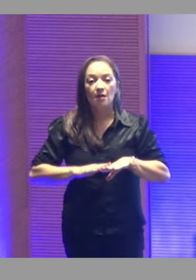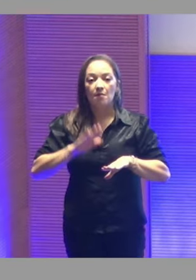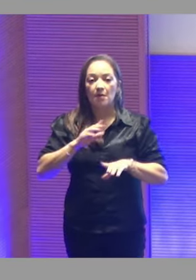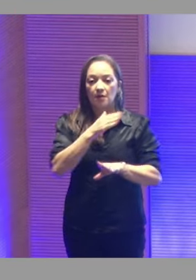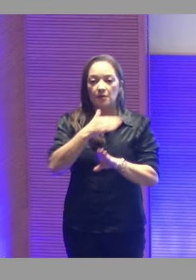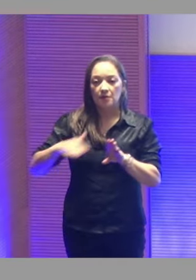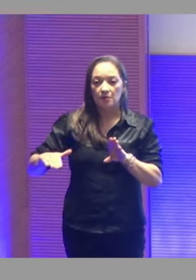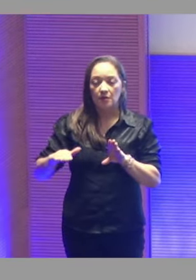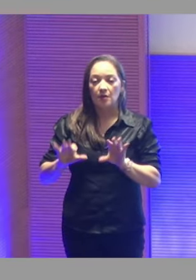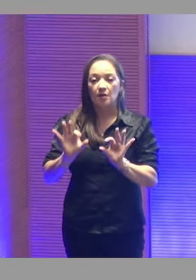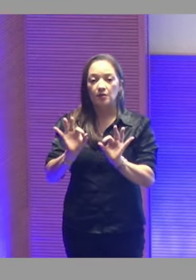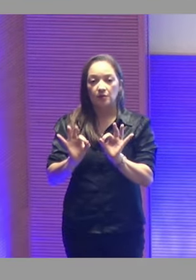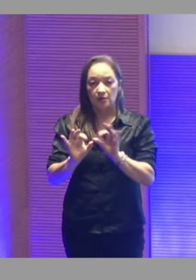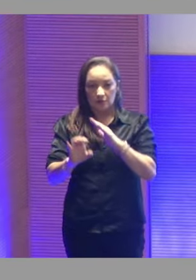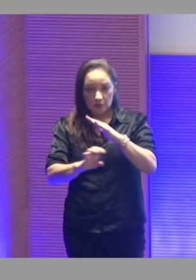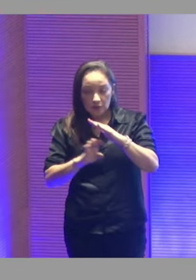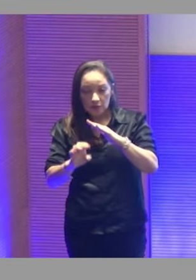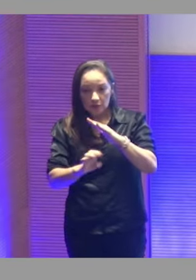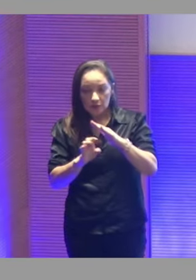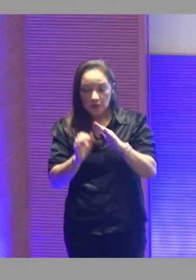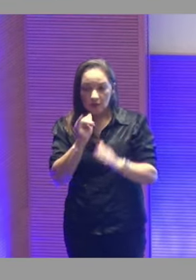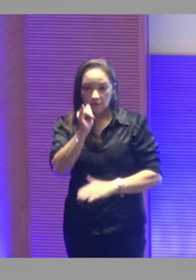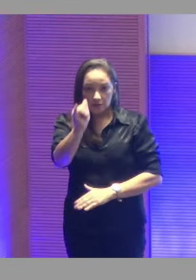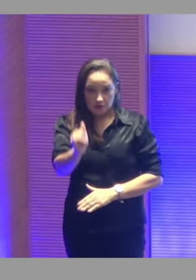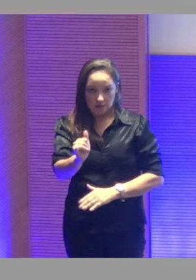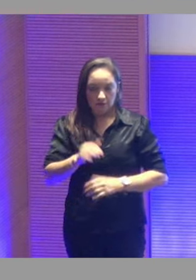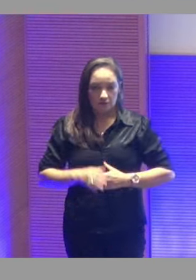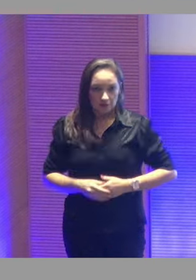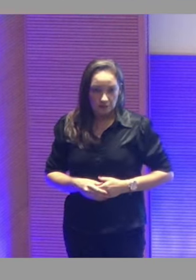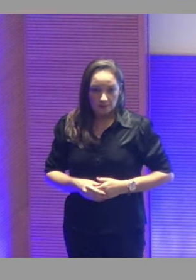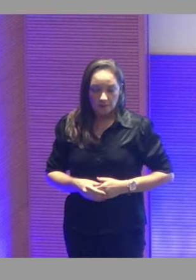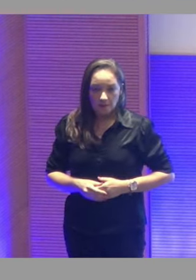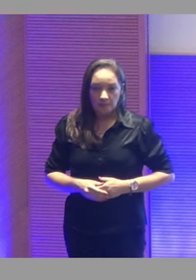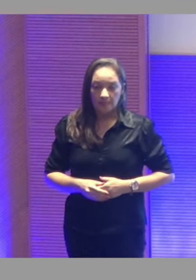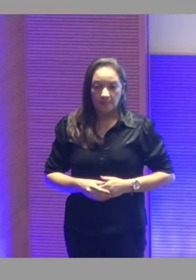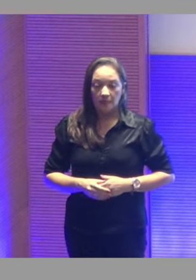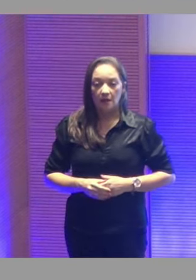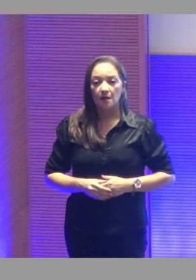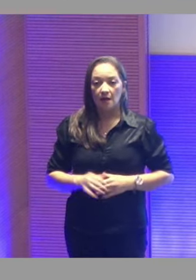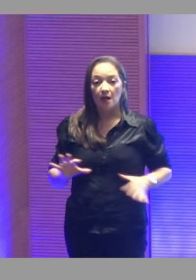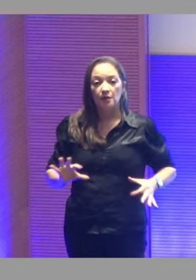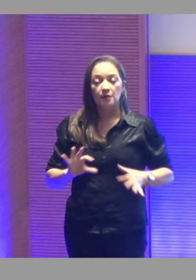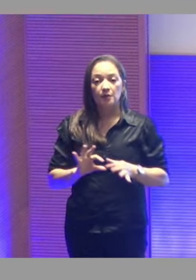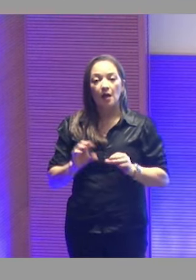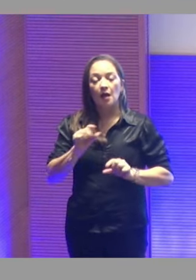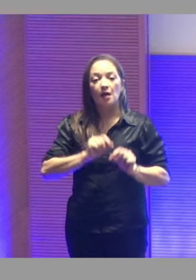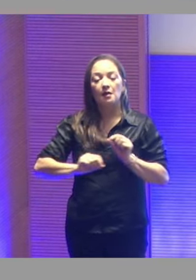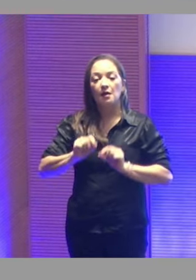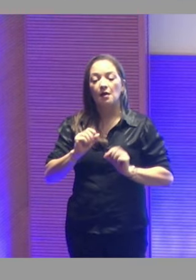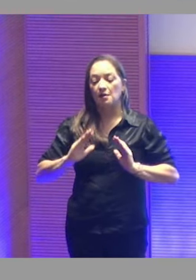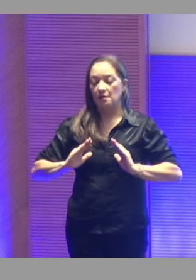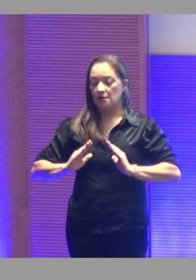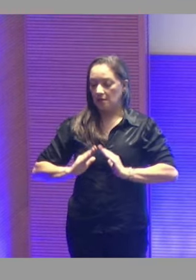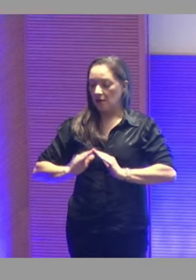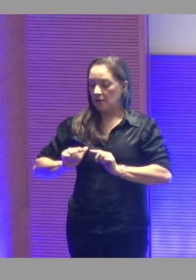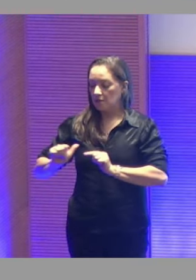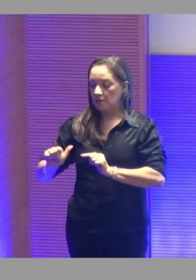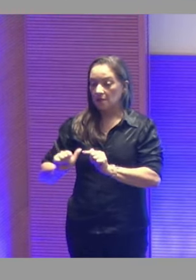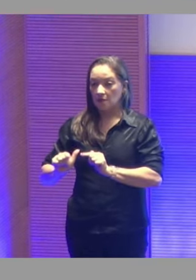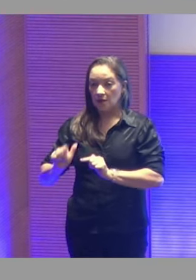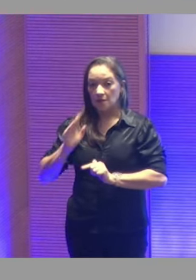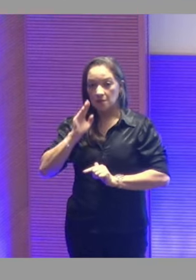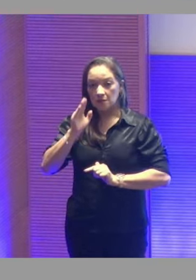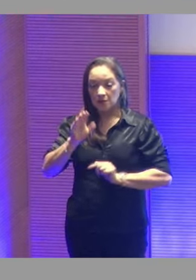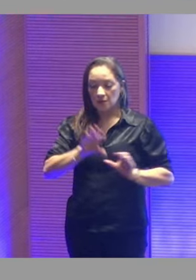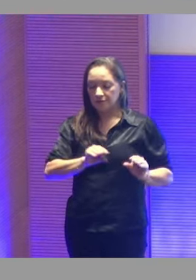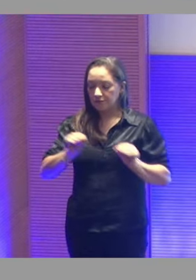eh dessas organizações reportaram emissões relacionadas à casa trabalho aqui a gente tá falando principalmente de deslocamento de funcionários